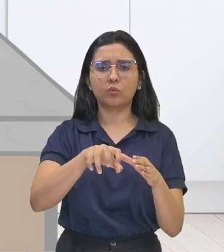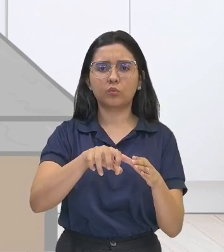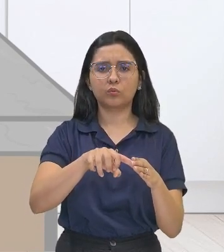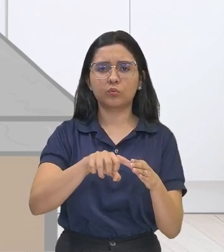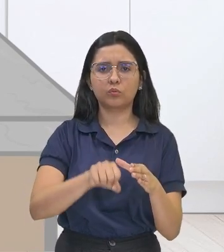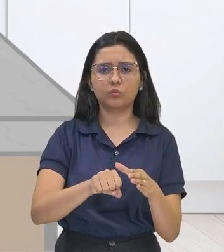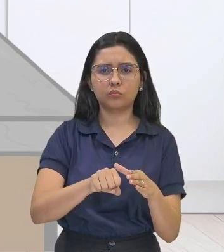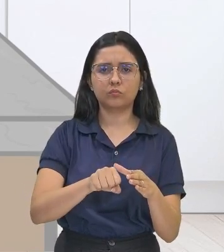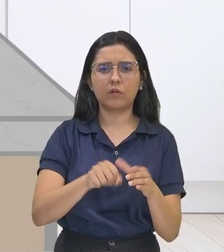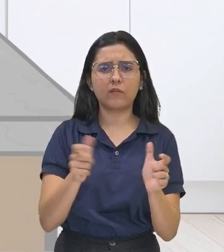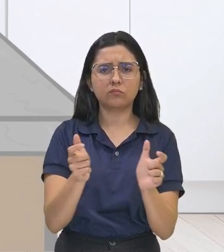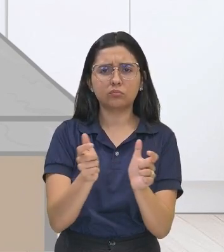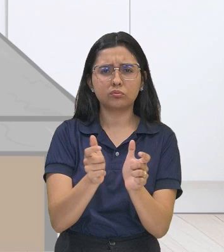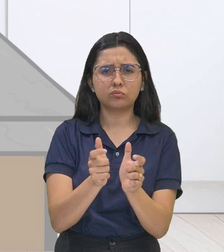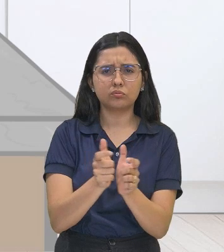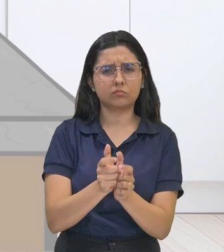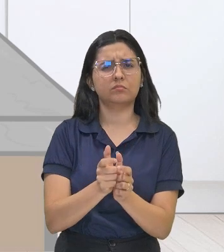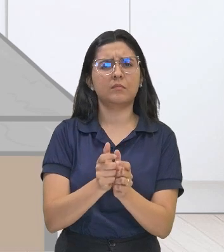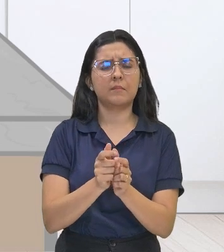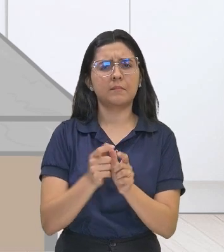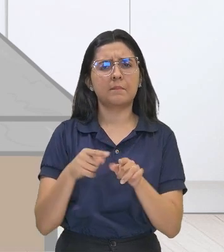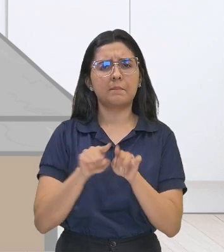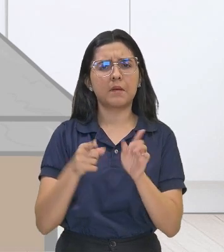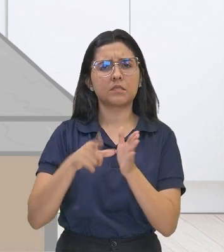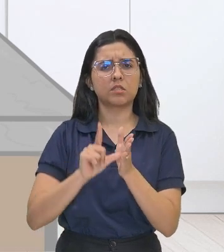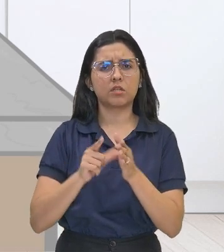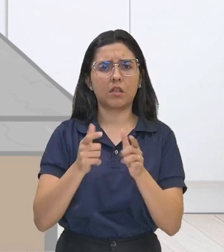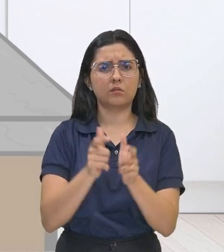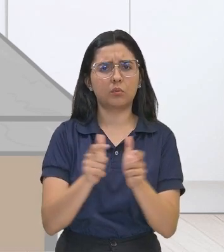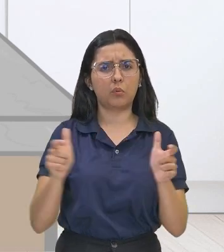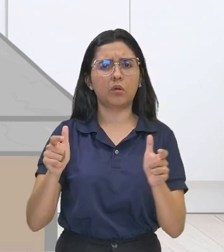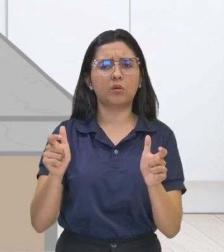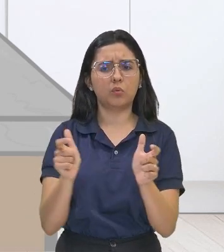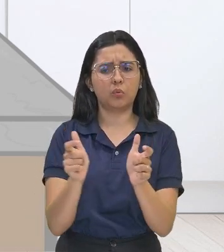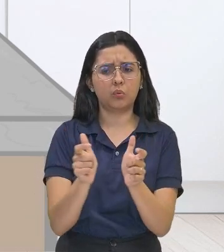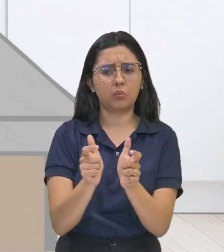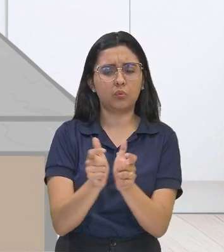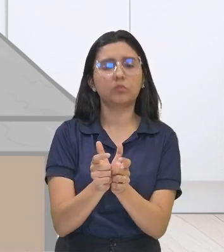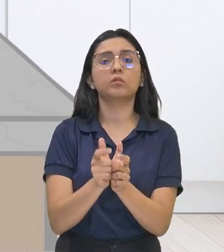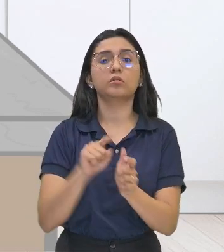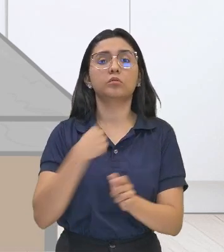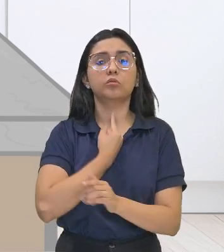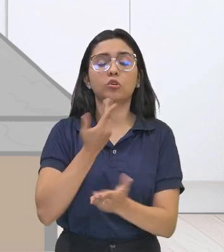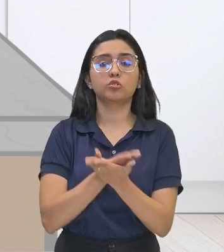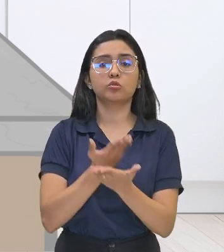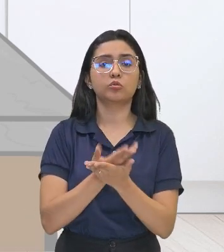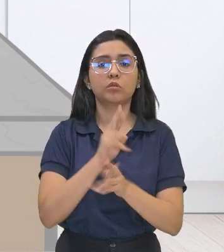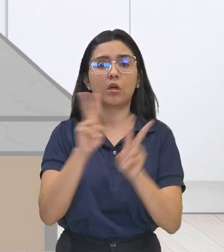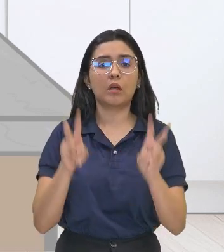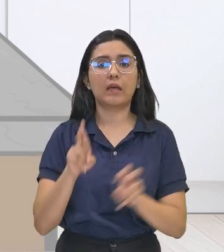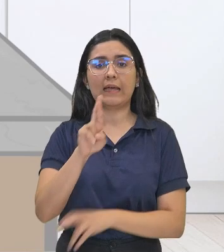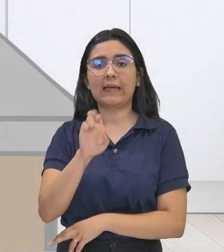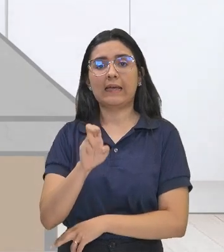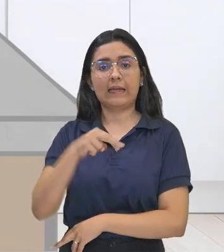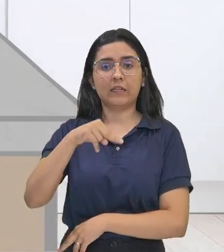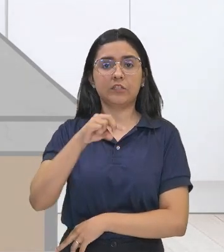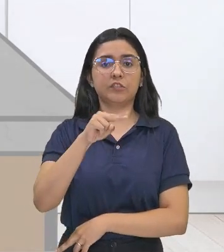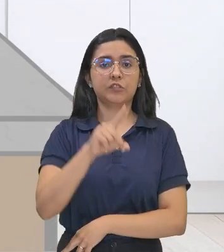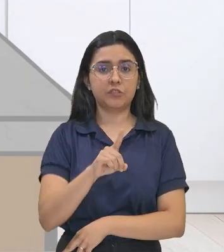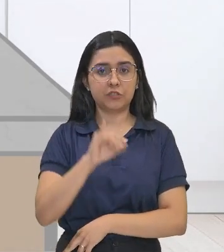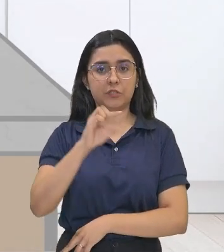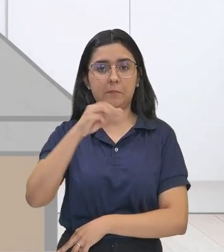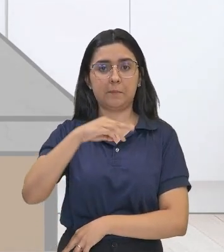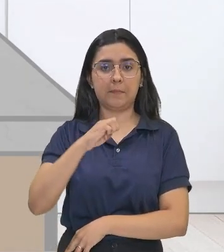Ué, mas ela não era grande? O que acontece é que nós vamos estudar sobre rendimento. Existe o